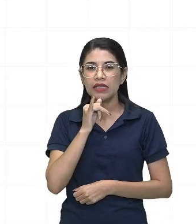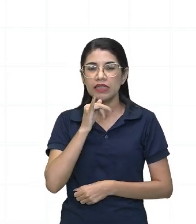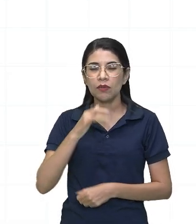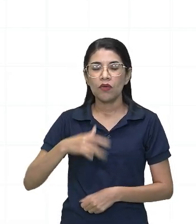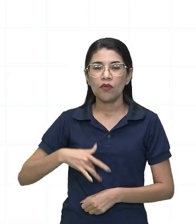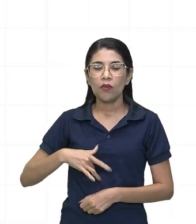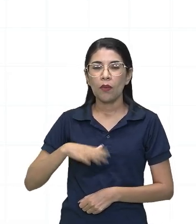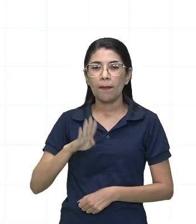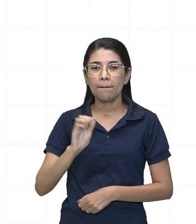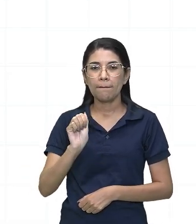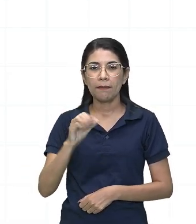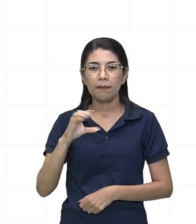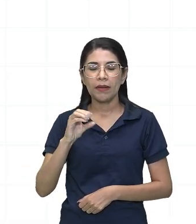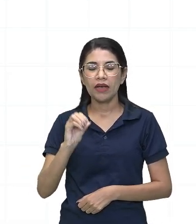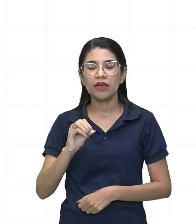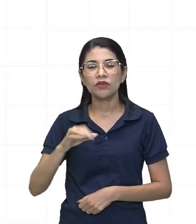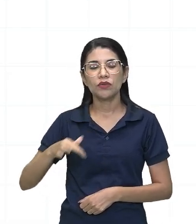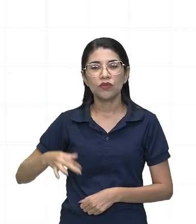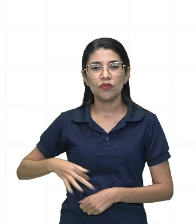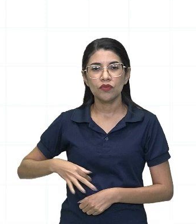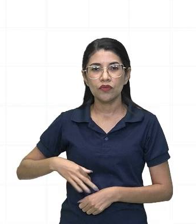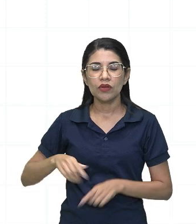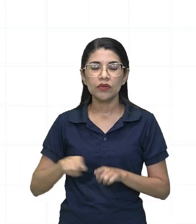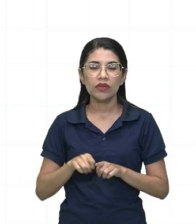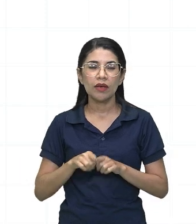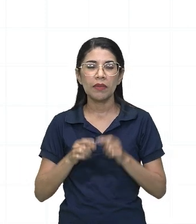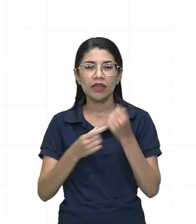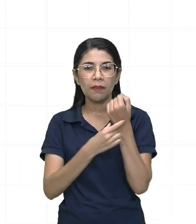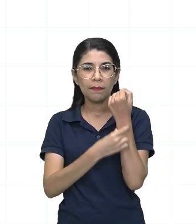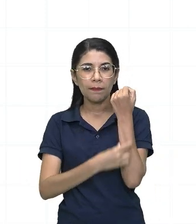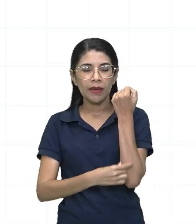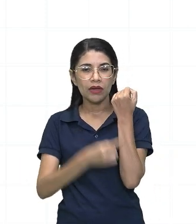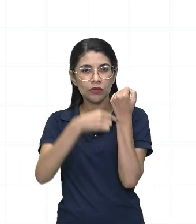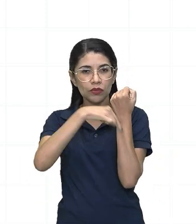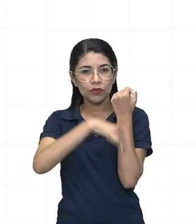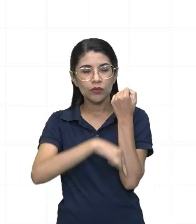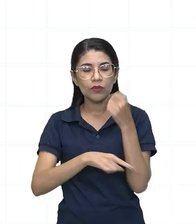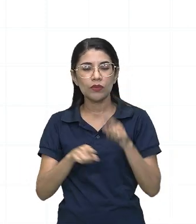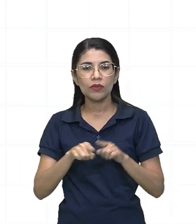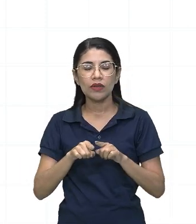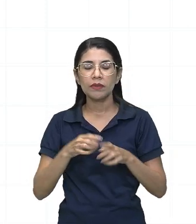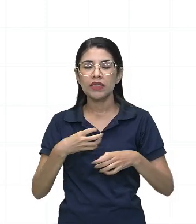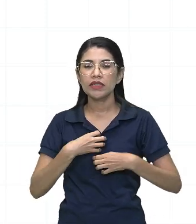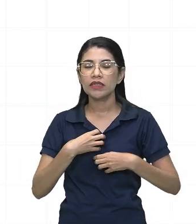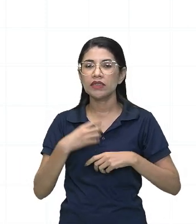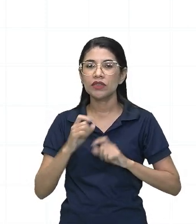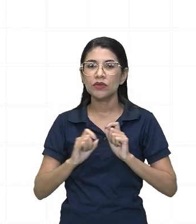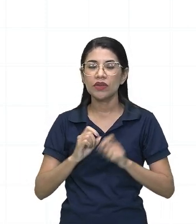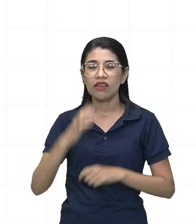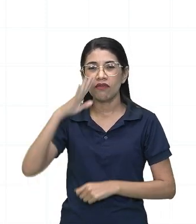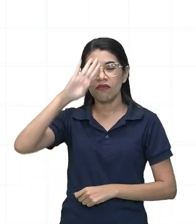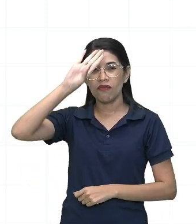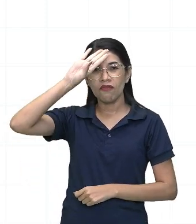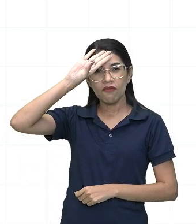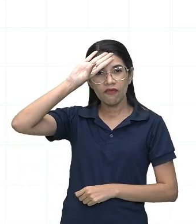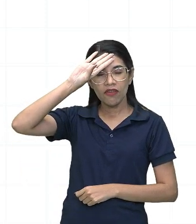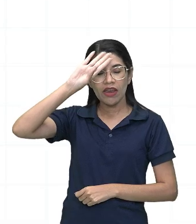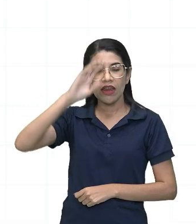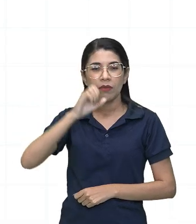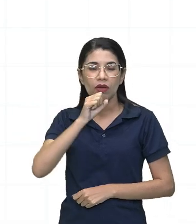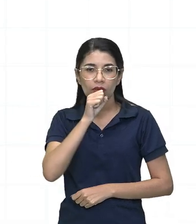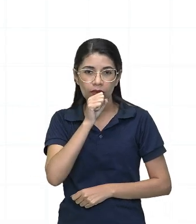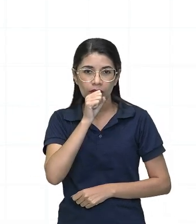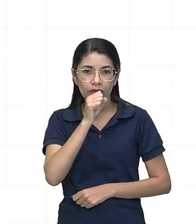fígado, além da medula óssea, tem como sintoma febre,